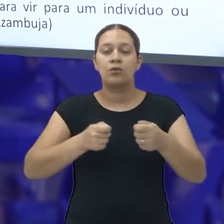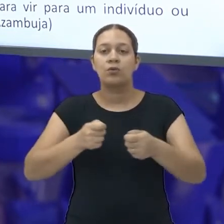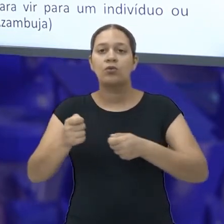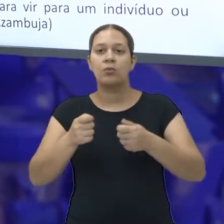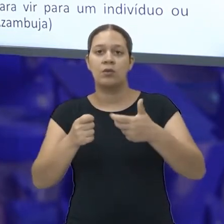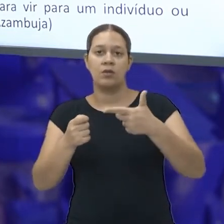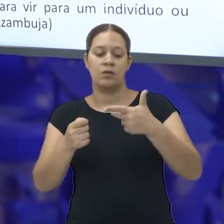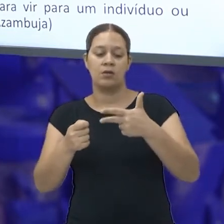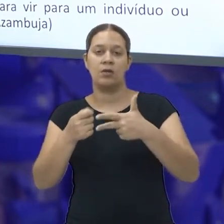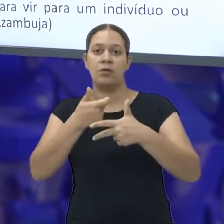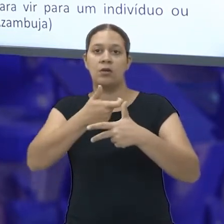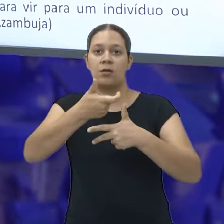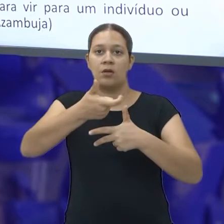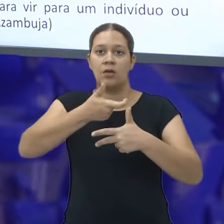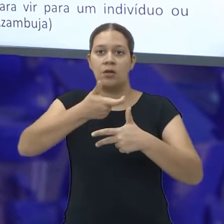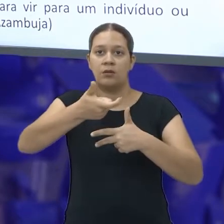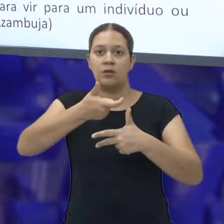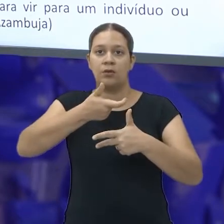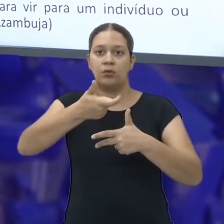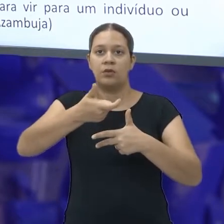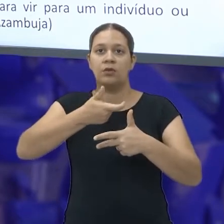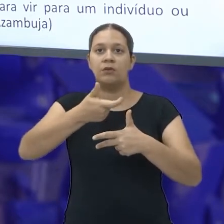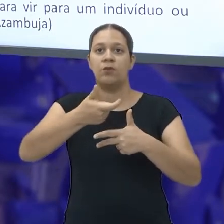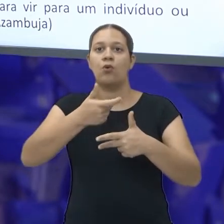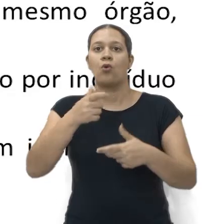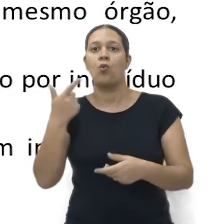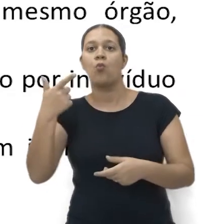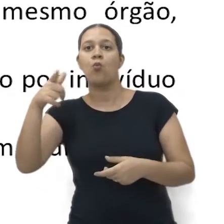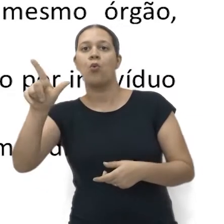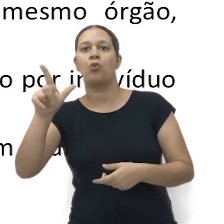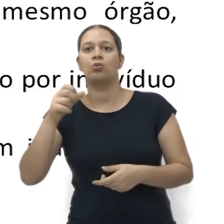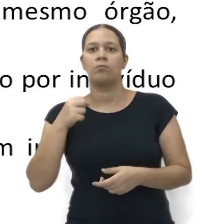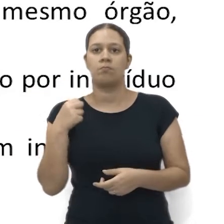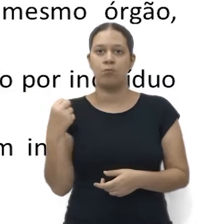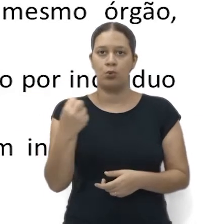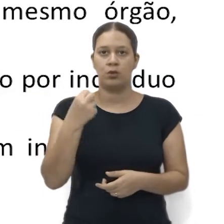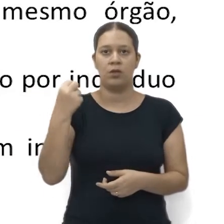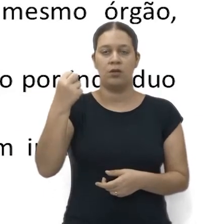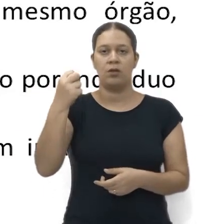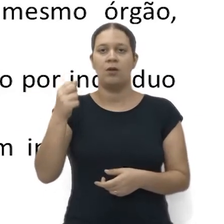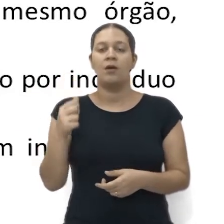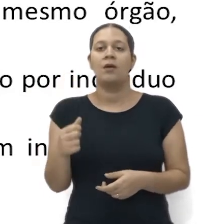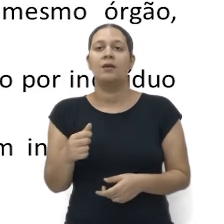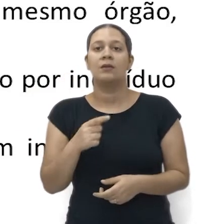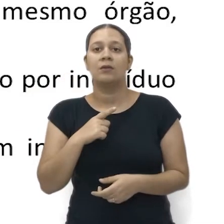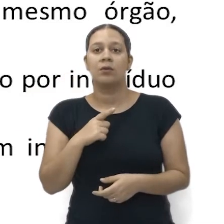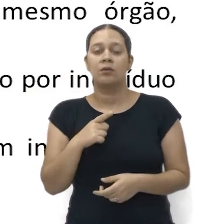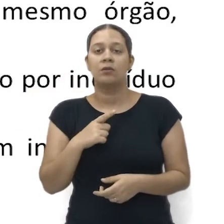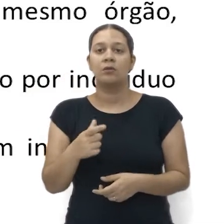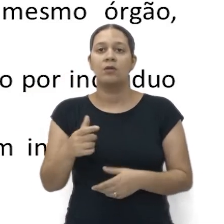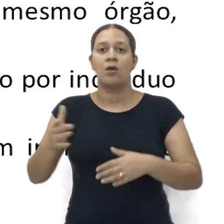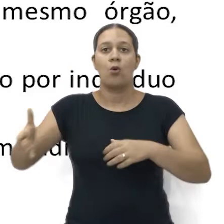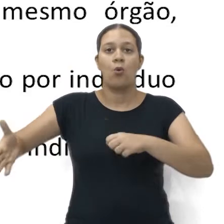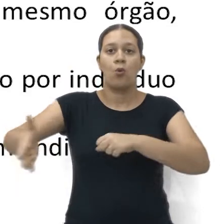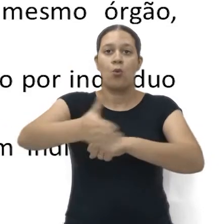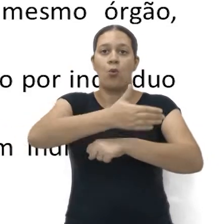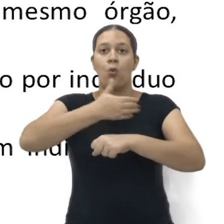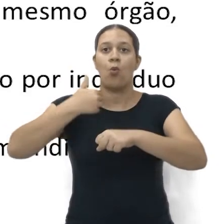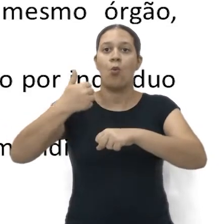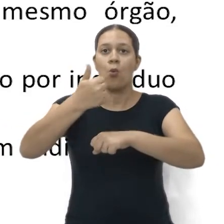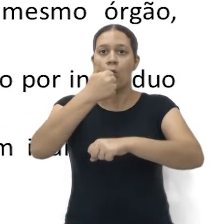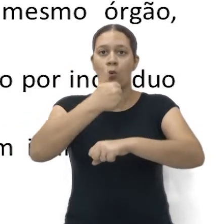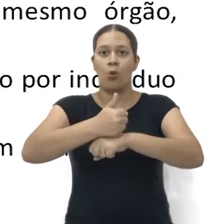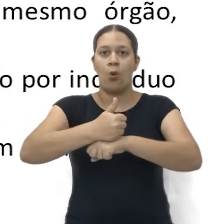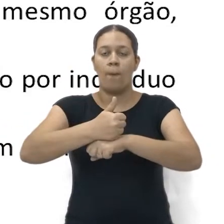executivo sobre os outros poderes, né? Quase sempre surge a partir de um golpe,